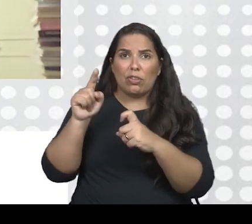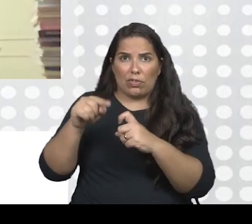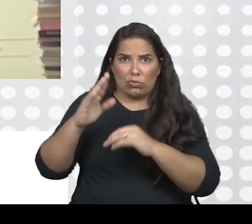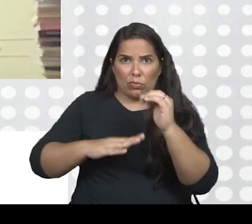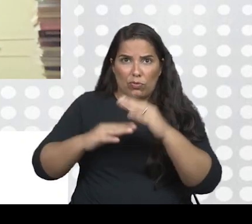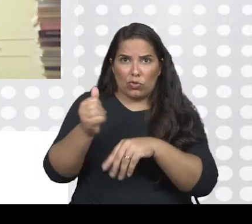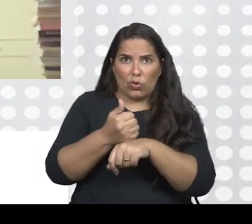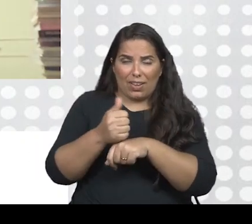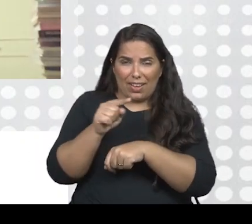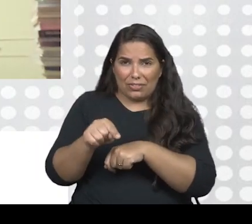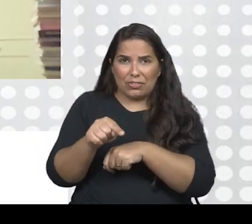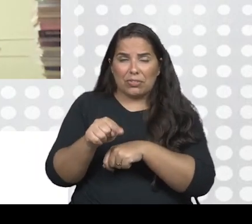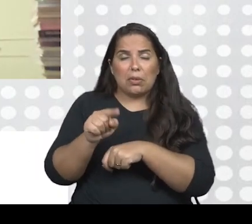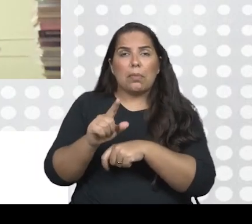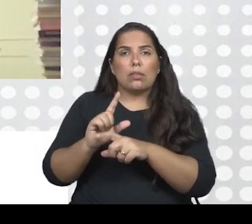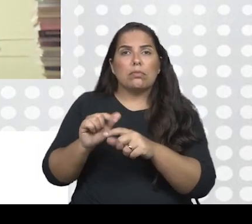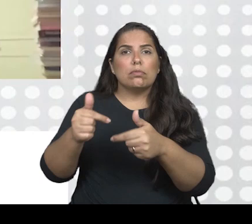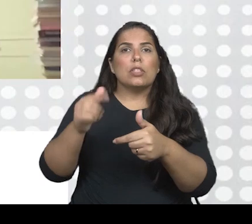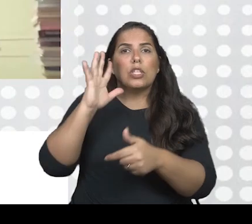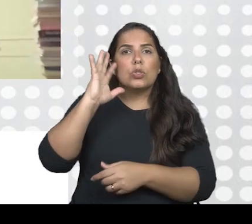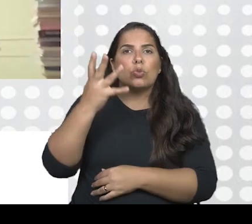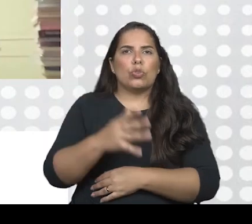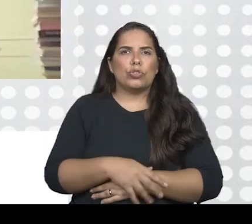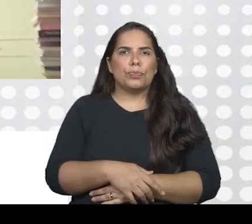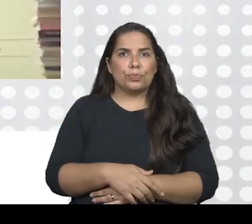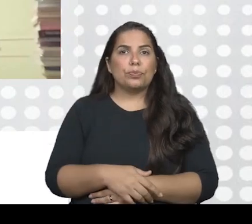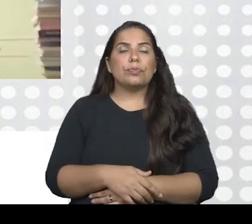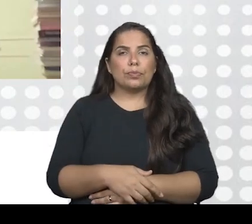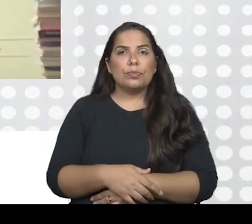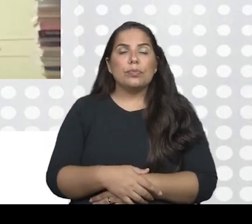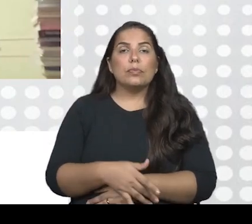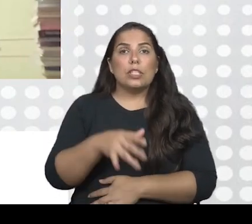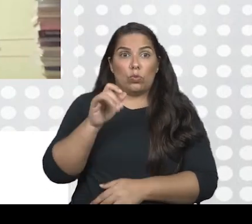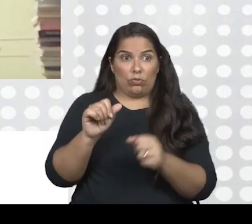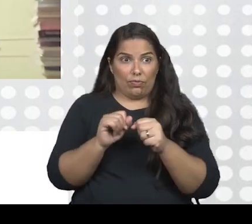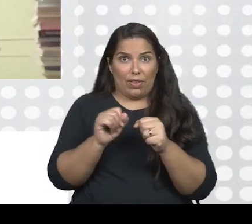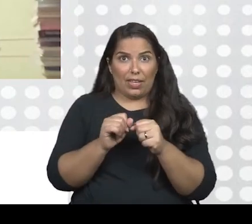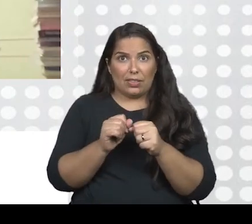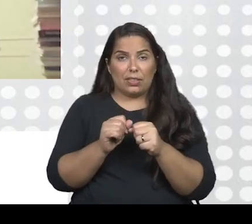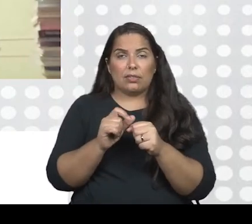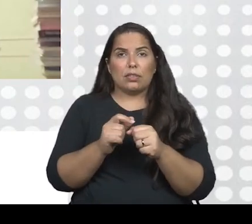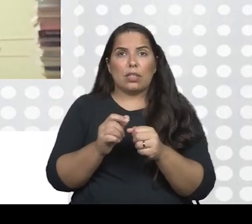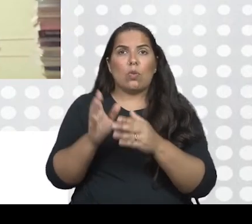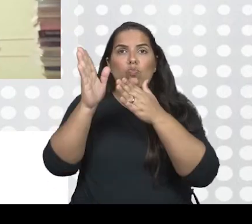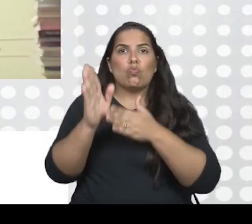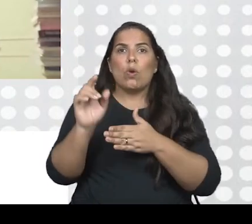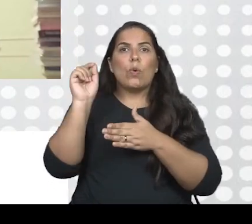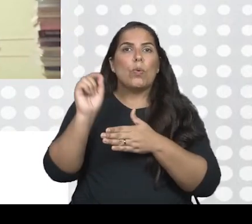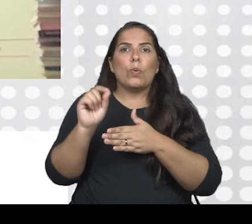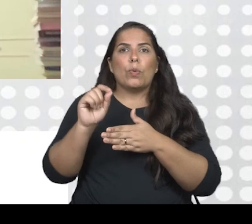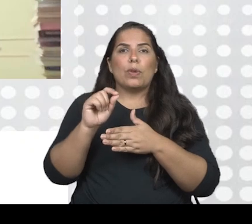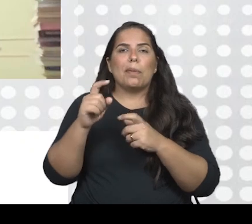esses profissionais para tomar suas decisões. E quando o fazem, estão seguindo uma